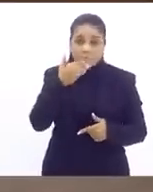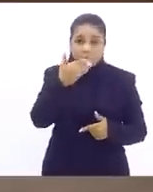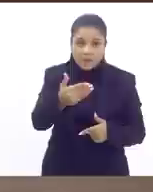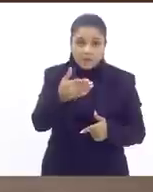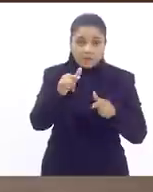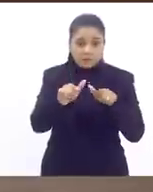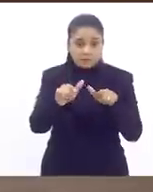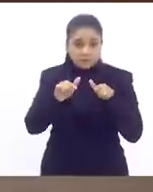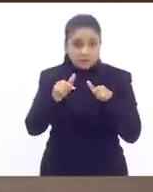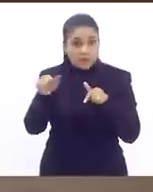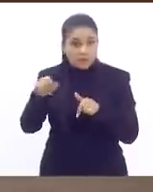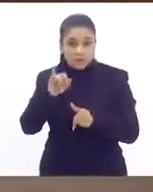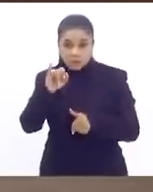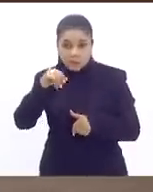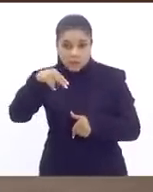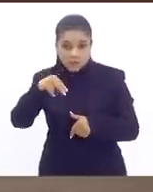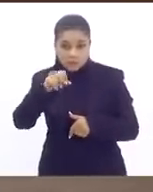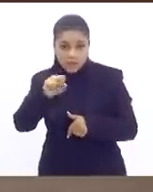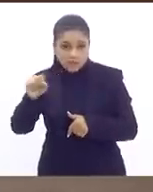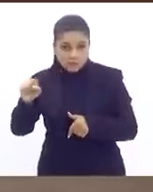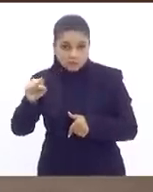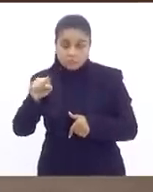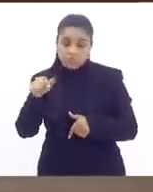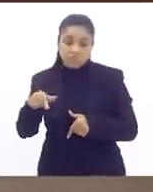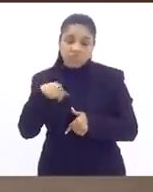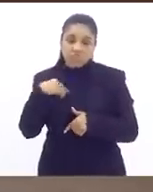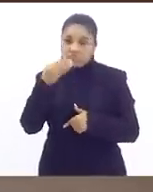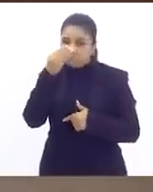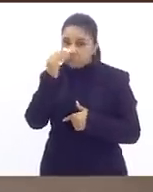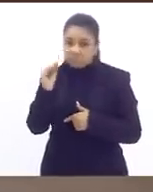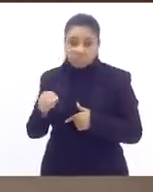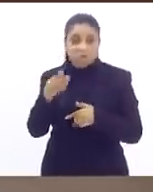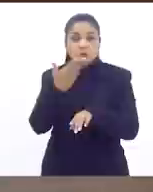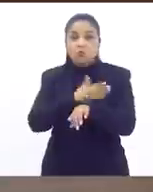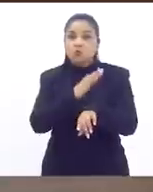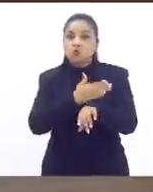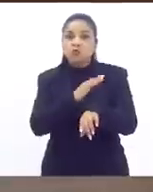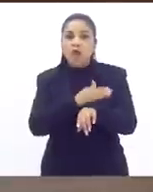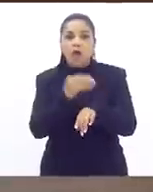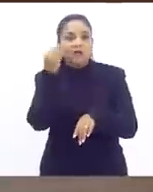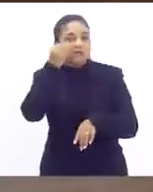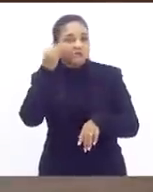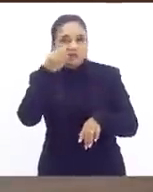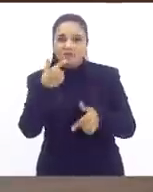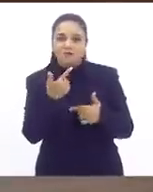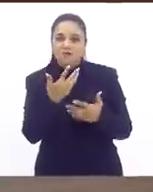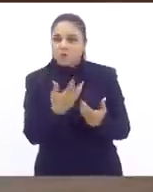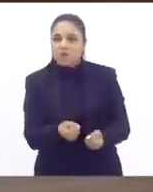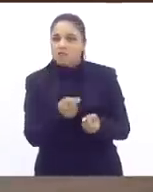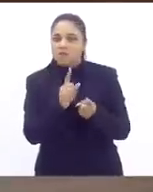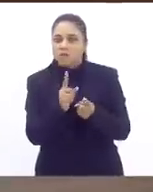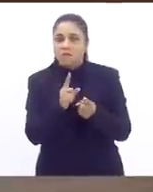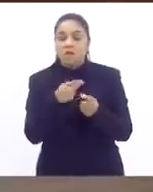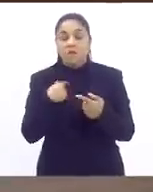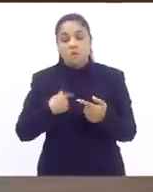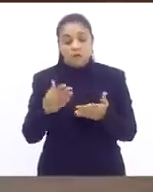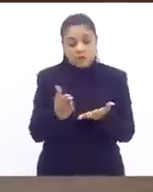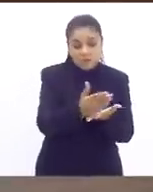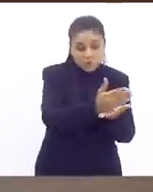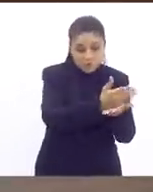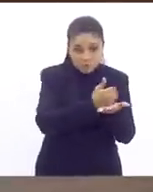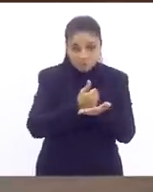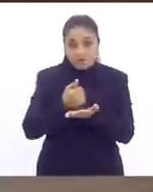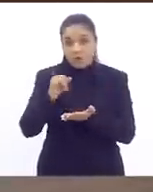certidão para levar para o INSS não tá sendo considerado o tempo de está experimental justamente porque deveria ter sido recolhido em nome do